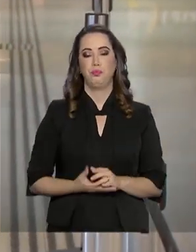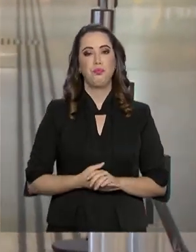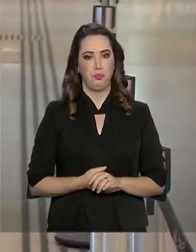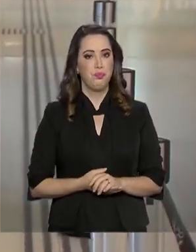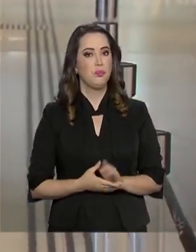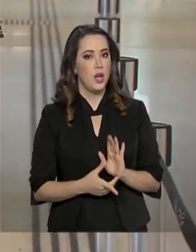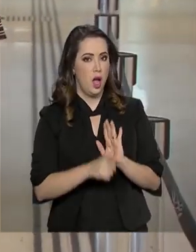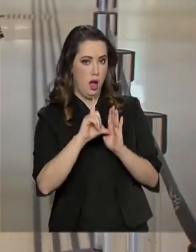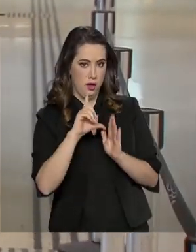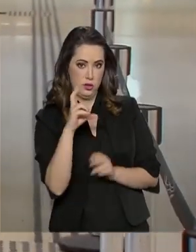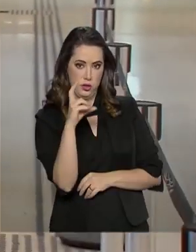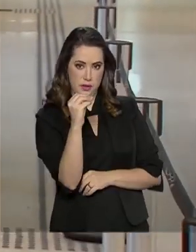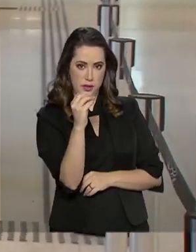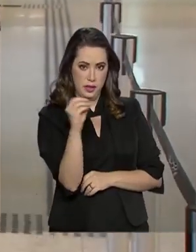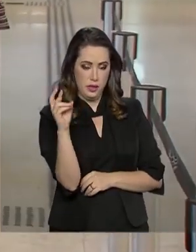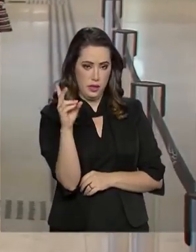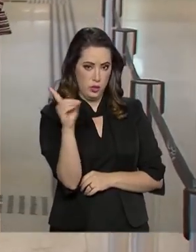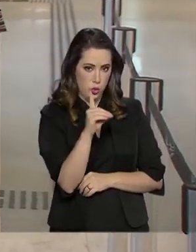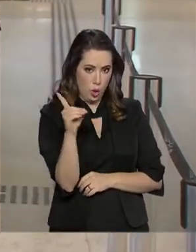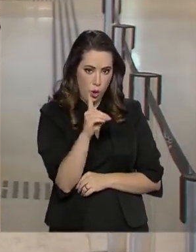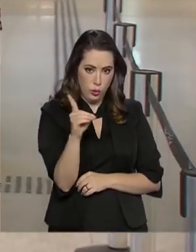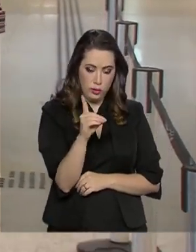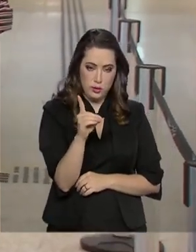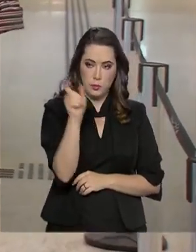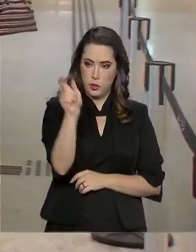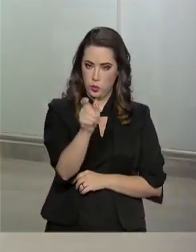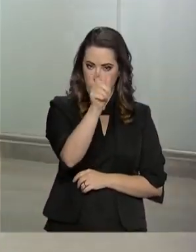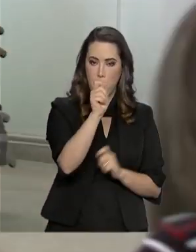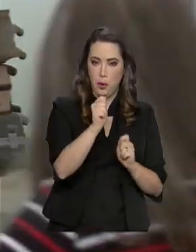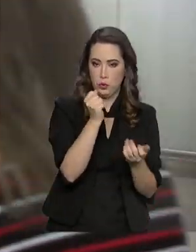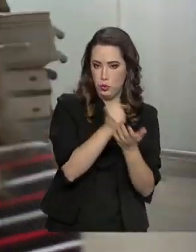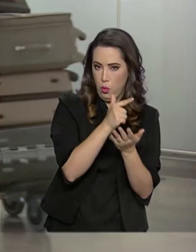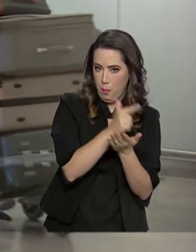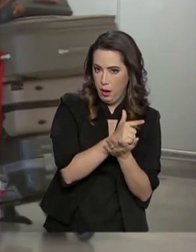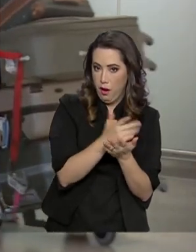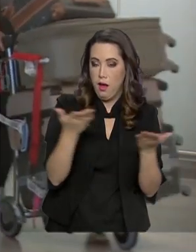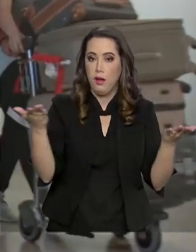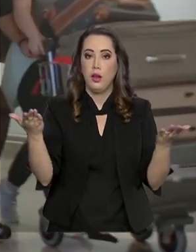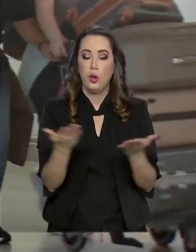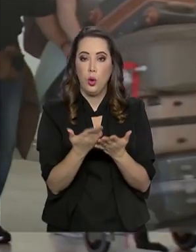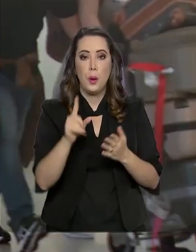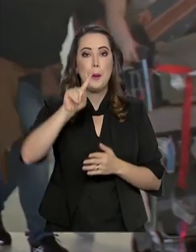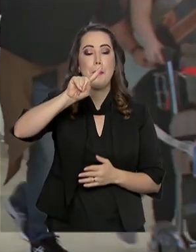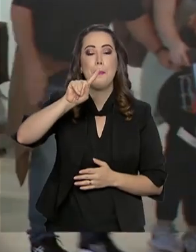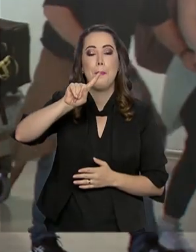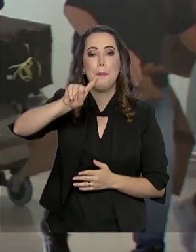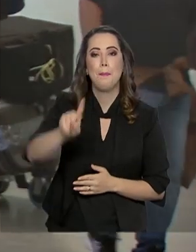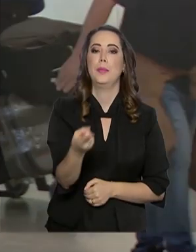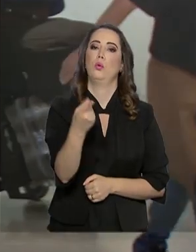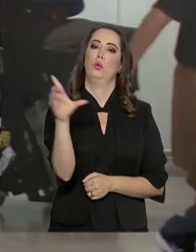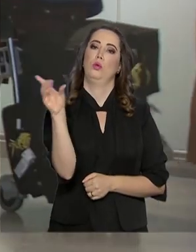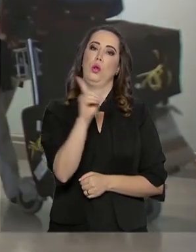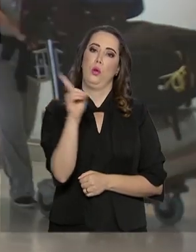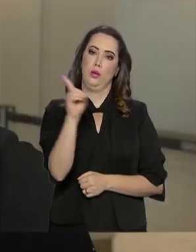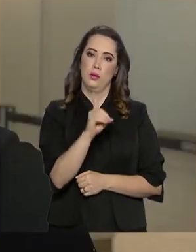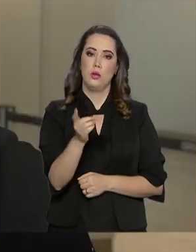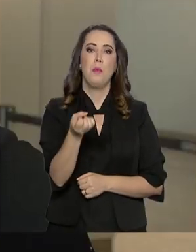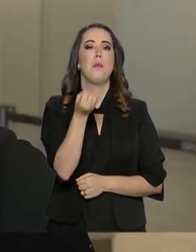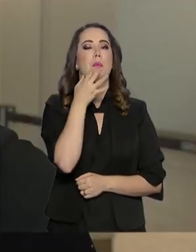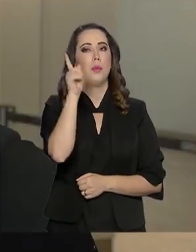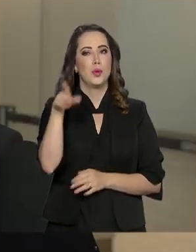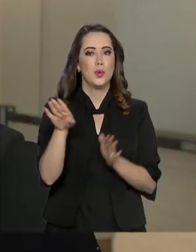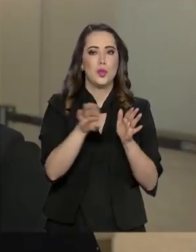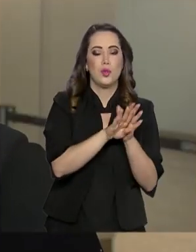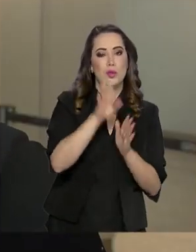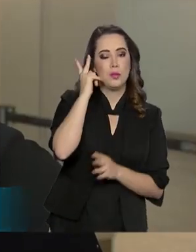passou de 500 para mil dólares por passageiro a decisão agradou quem desembarcou em são paulo quando a gente